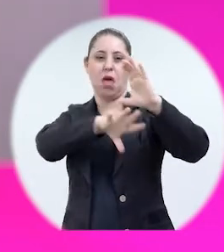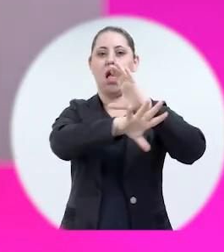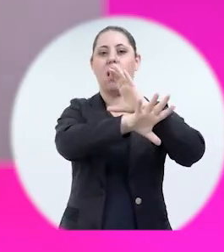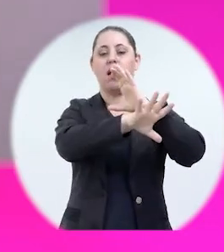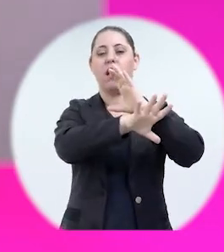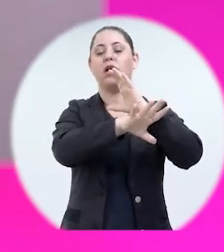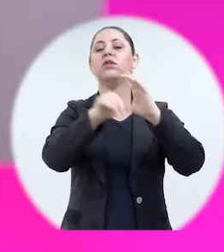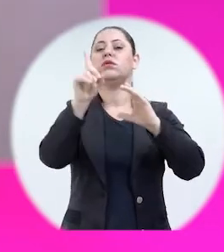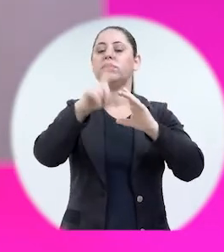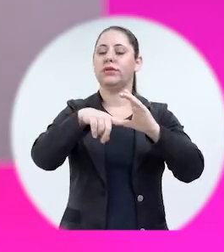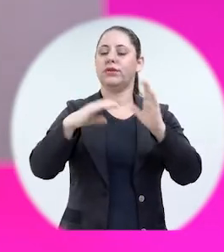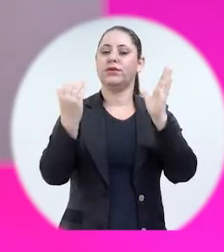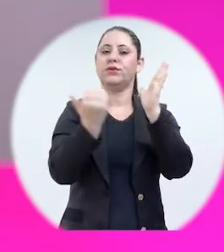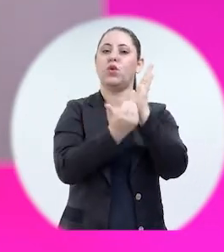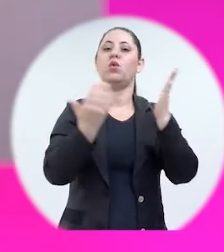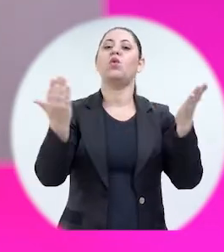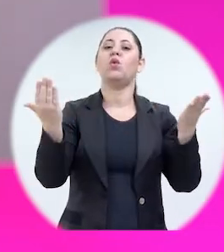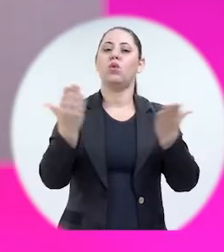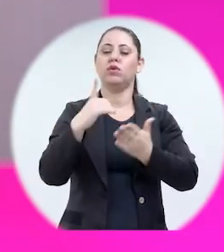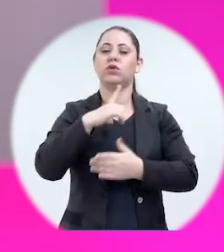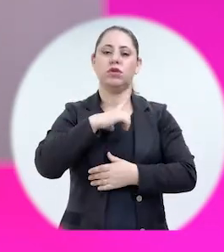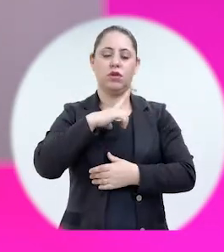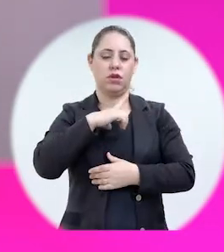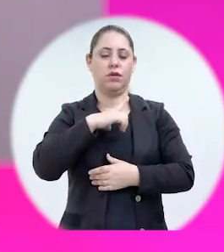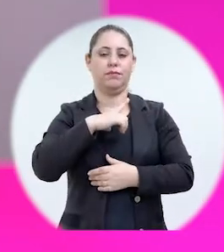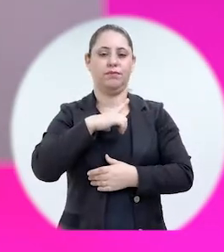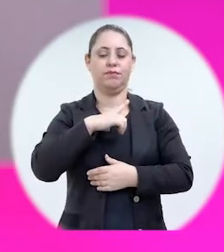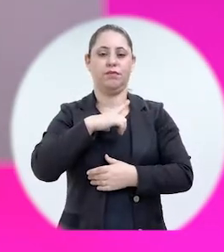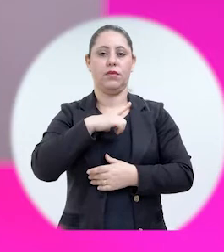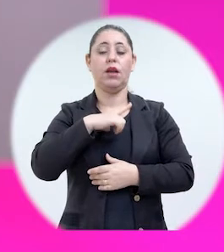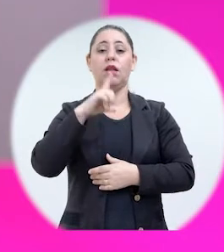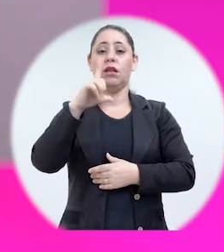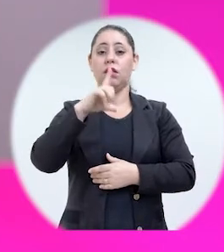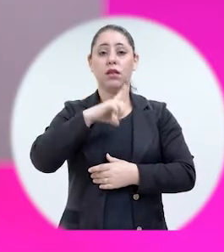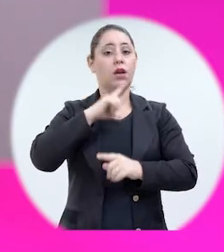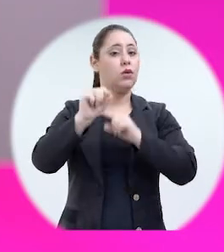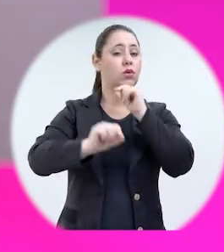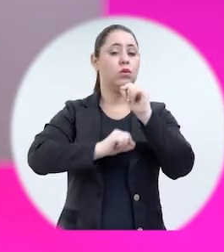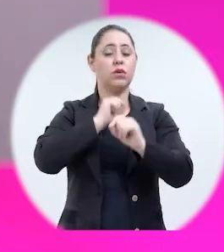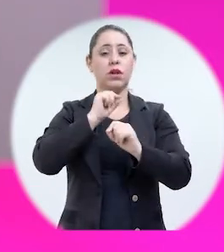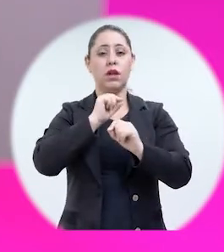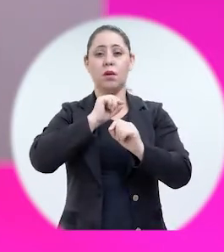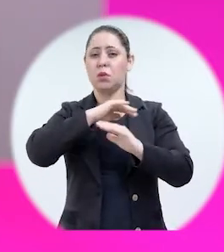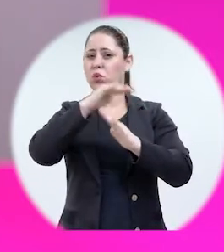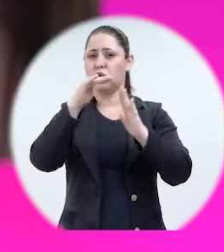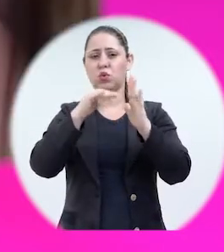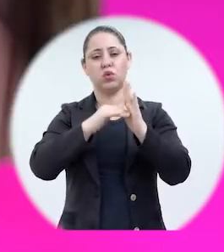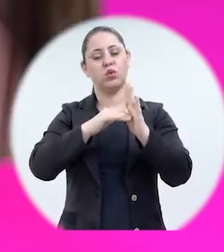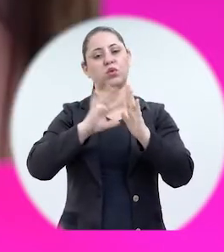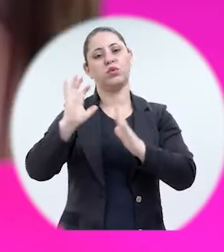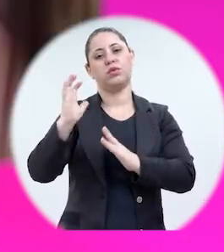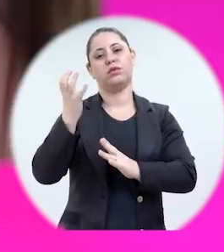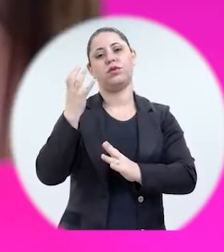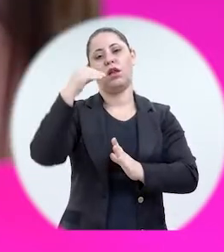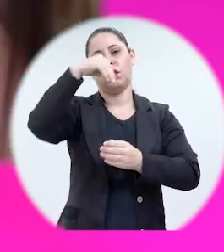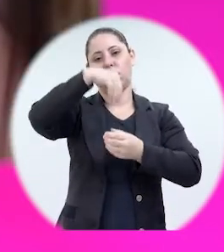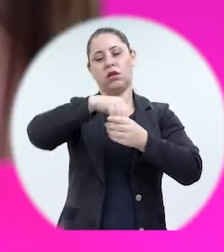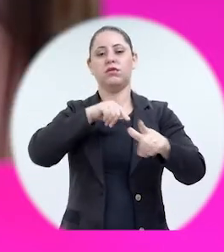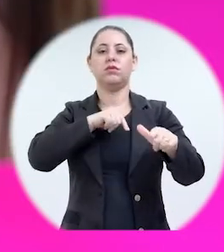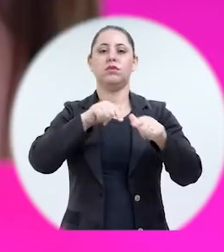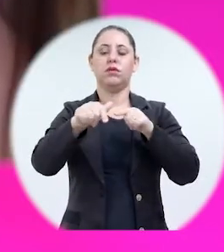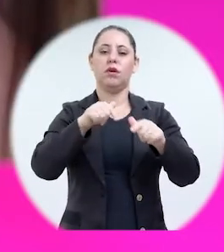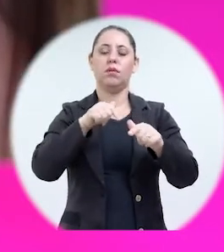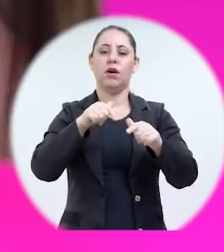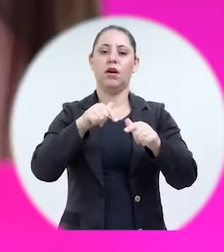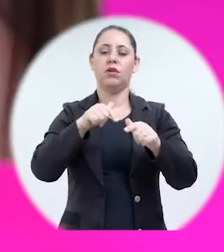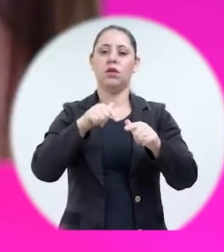Então, aquilo que a gente já denominava antes, hoje está previsto no Código Penal. Então, a gente tem previsões para todos esses fatos, né? Dentro